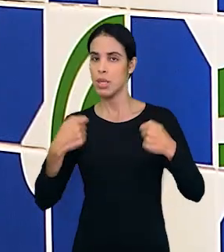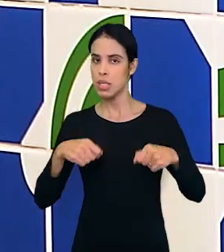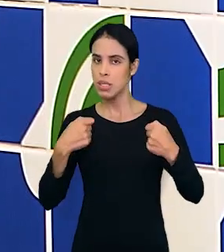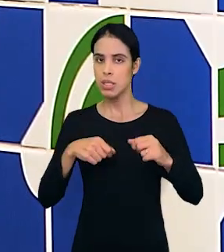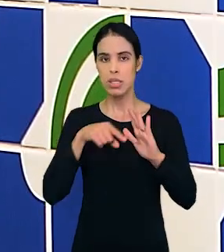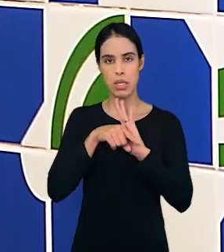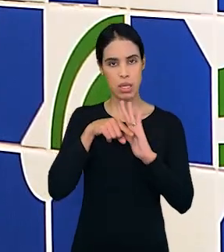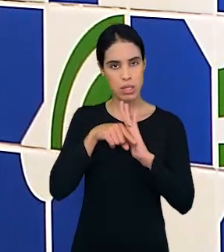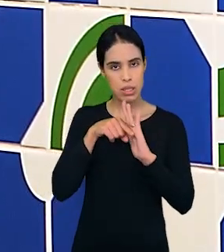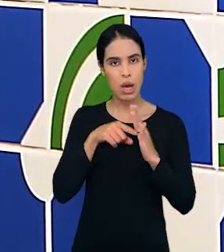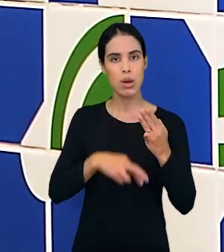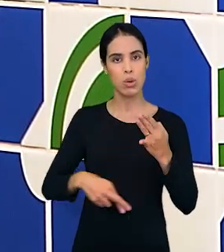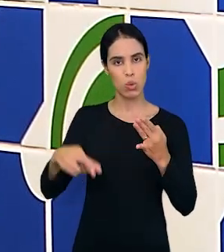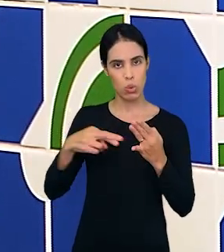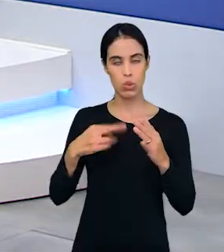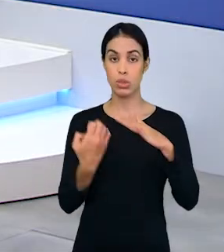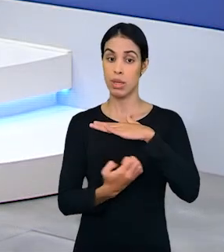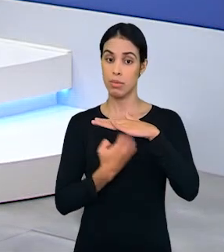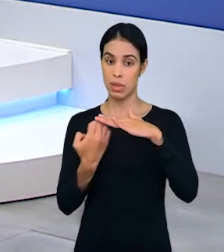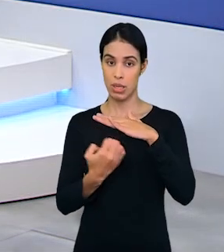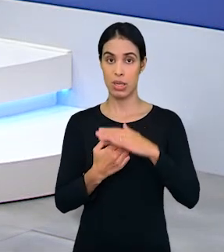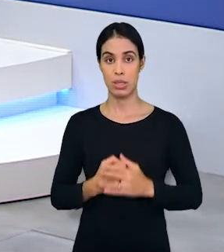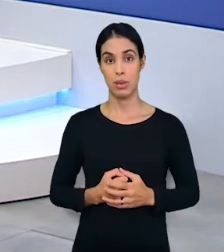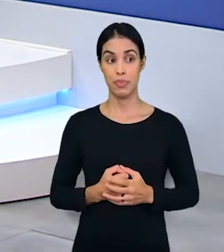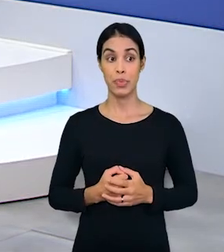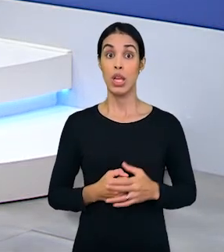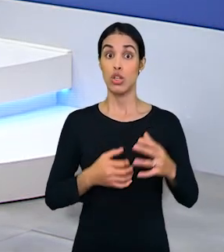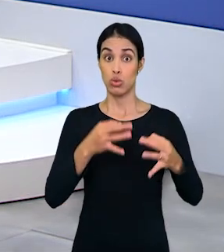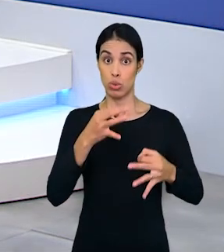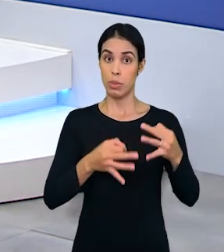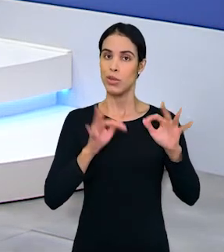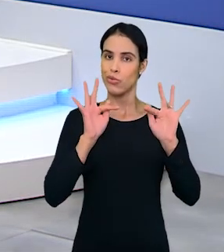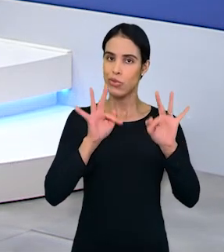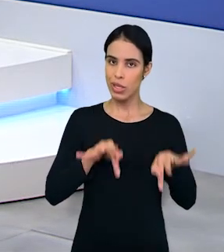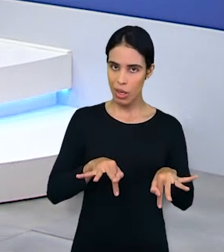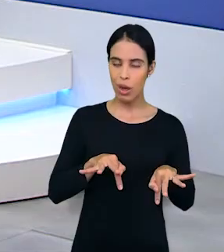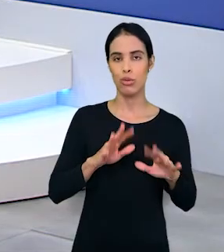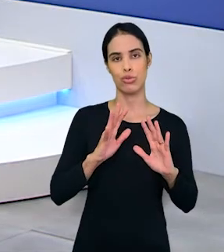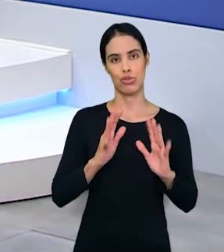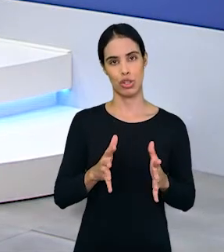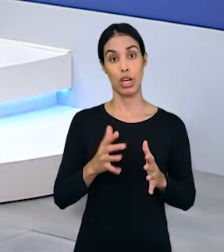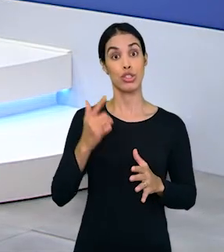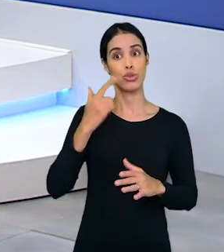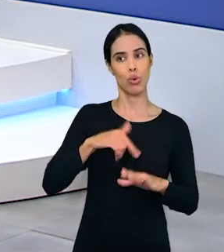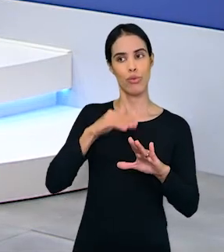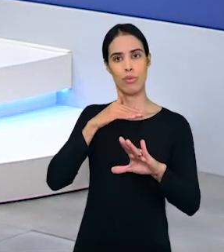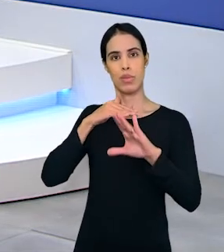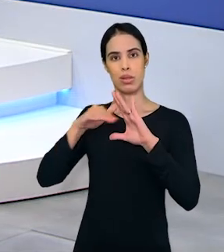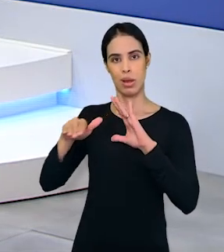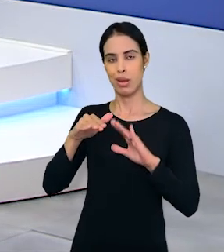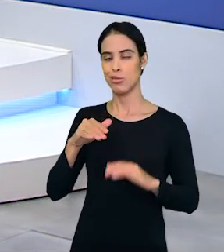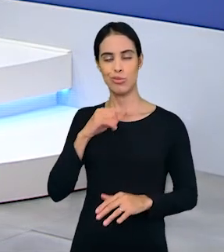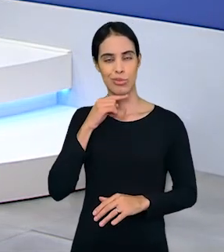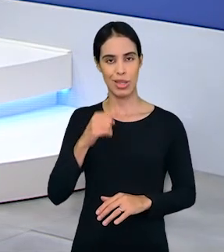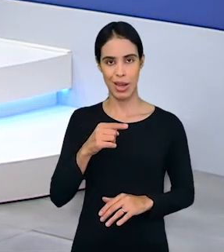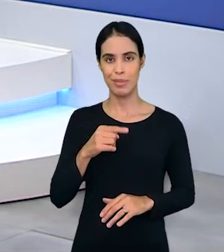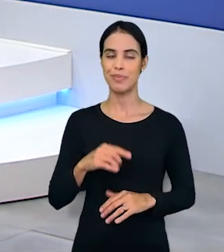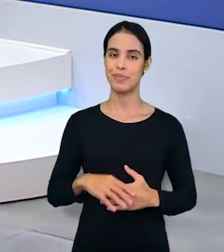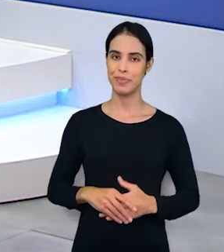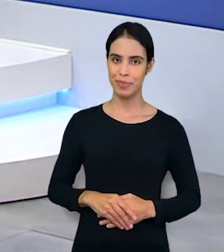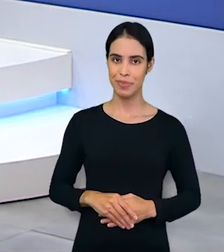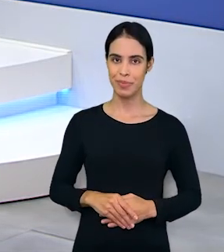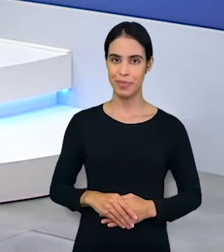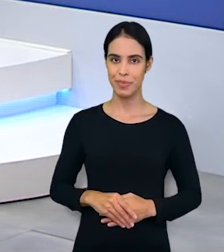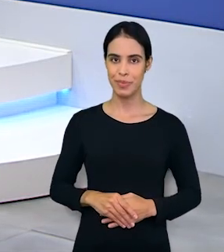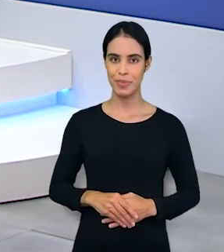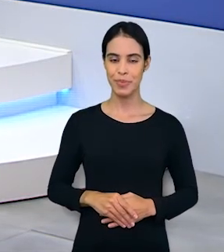de analisar o recurso da empresa. Como o processo transitou em julgado, não é mais possível recorrer. Anderson e